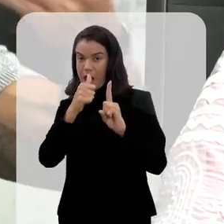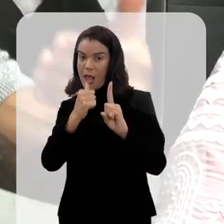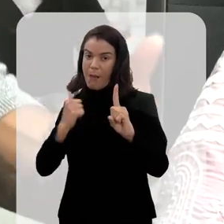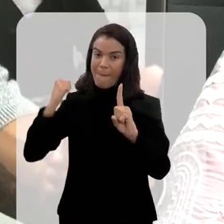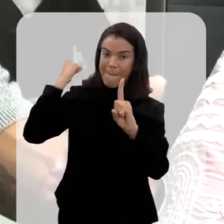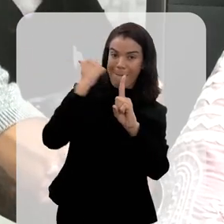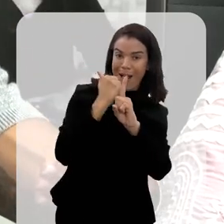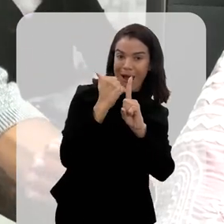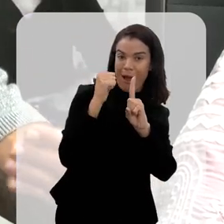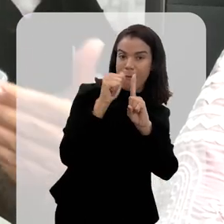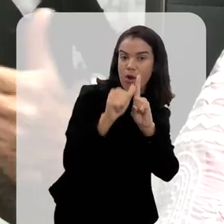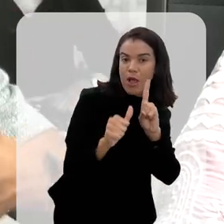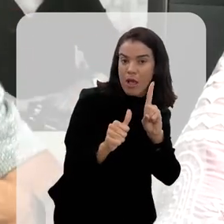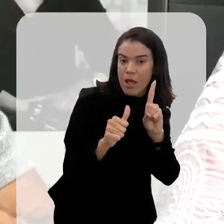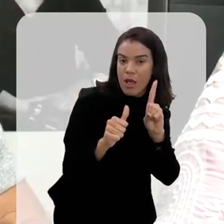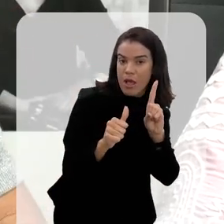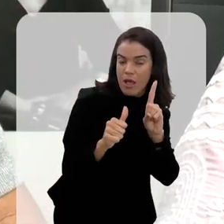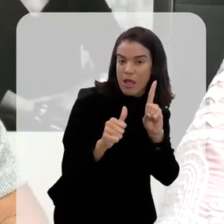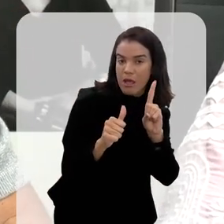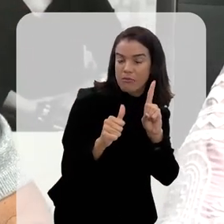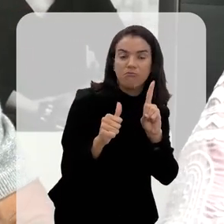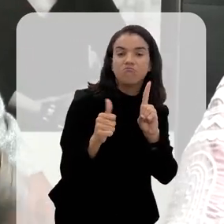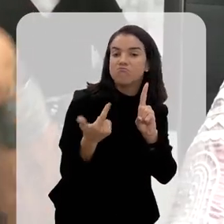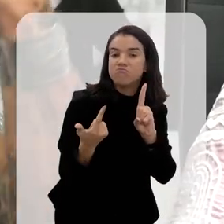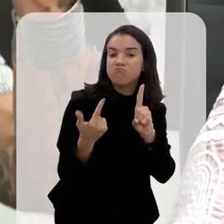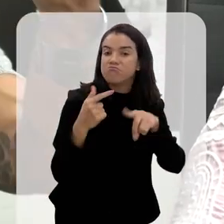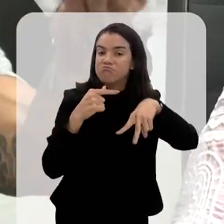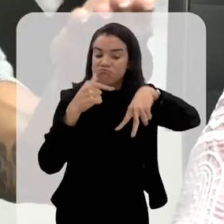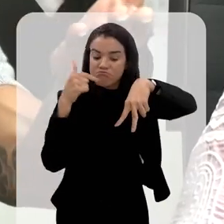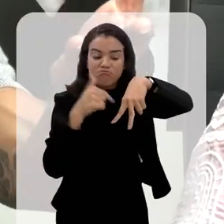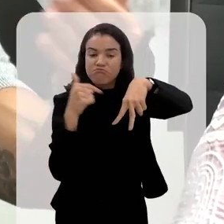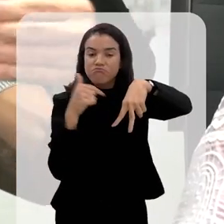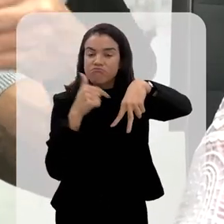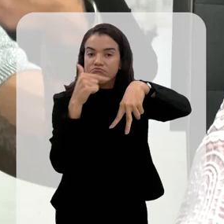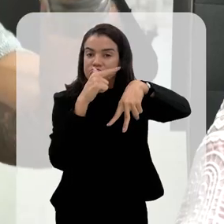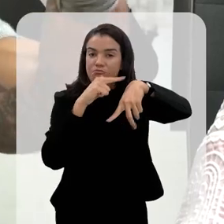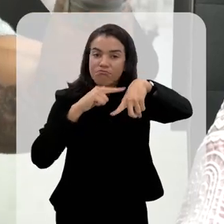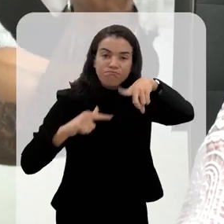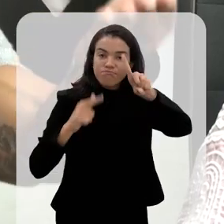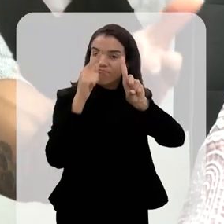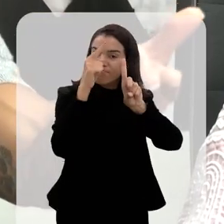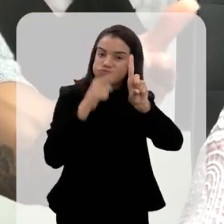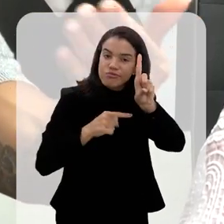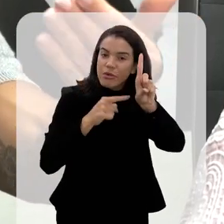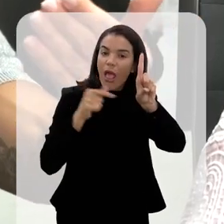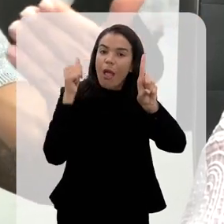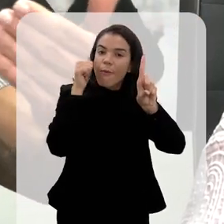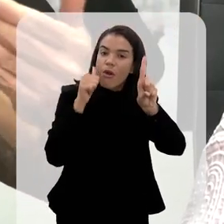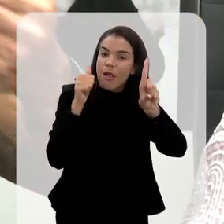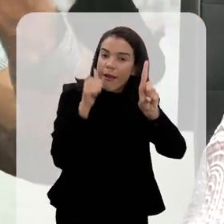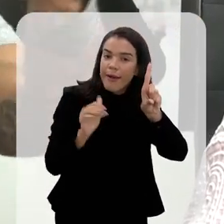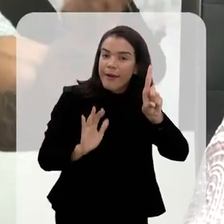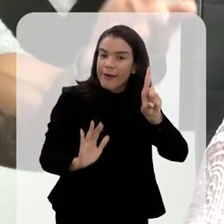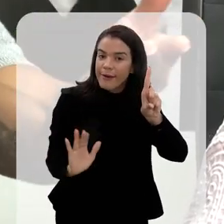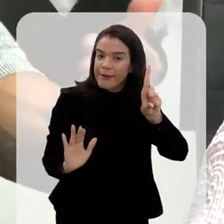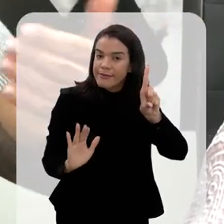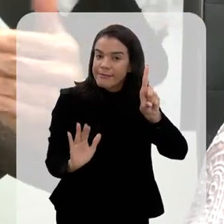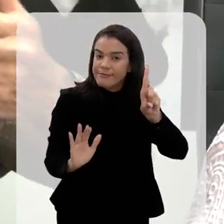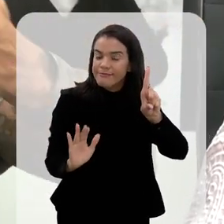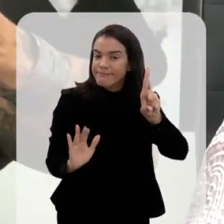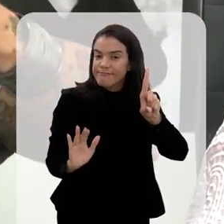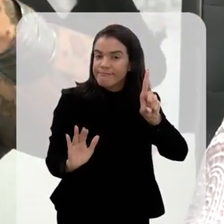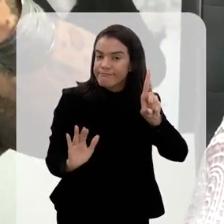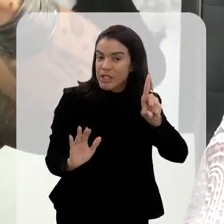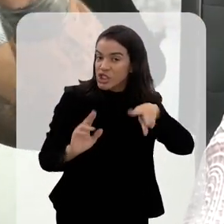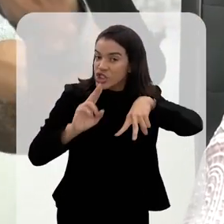contra uma outra mulher. Basta que pelo simples fato daquela outra pessoa ser mulher,